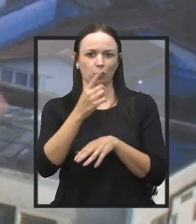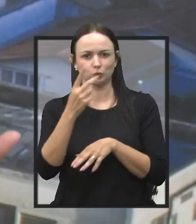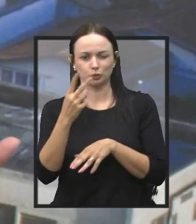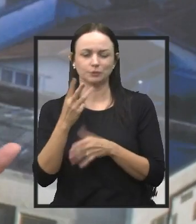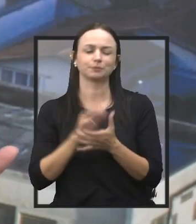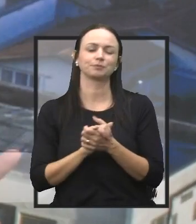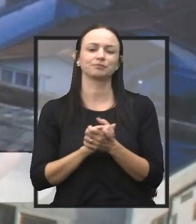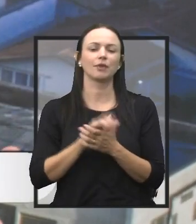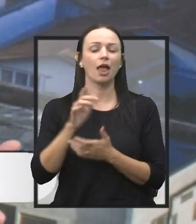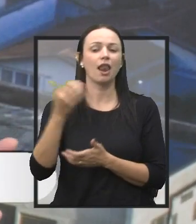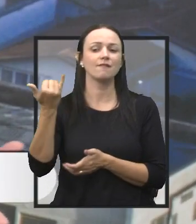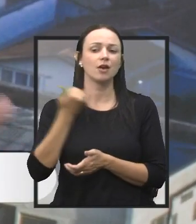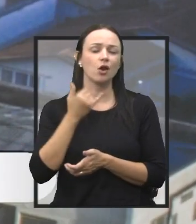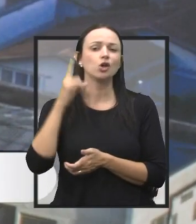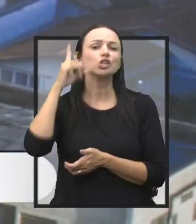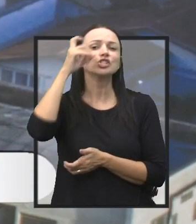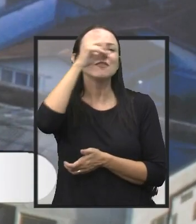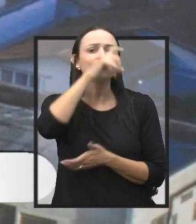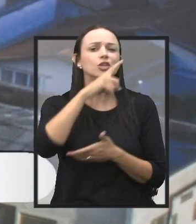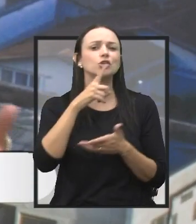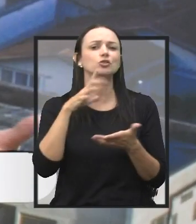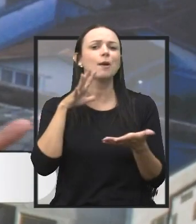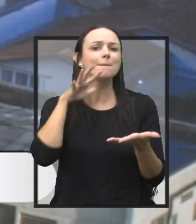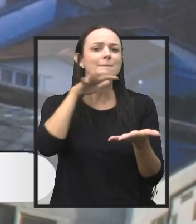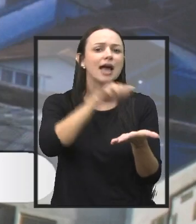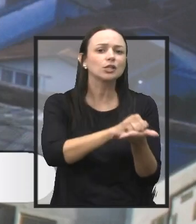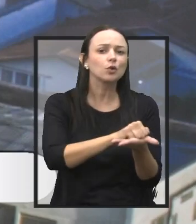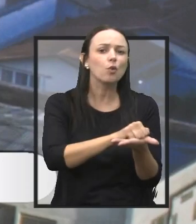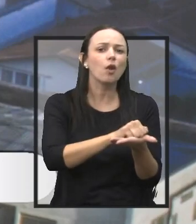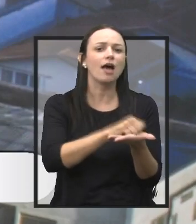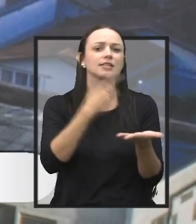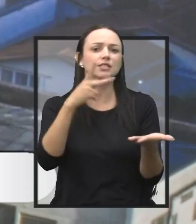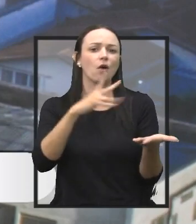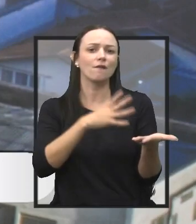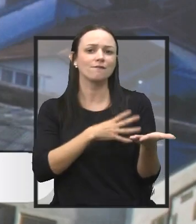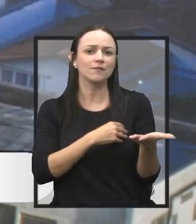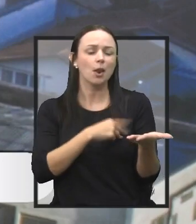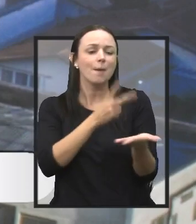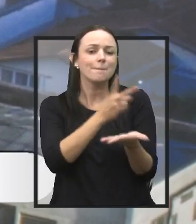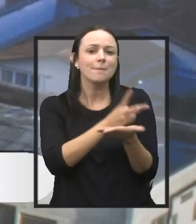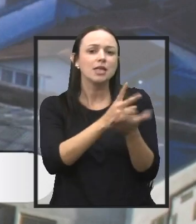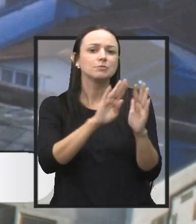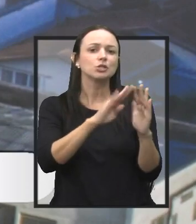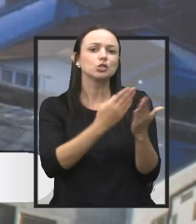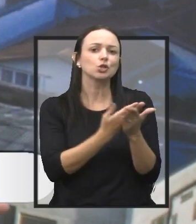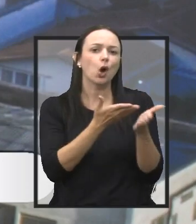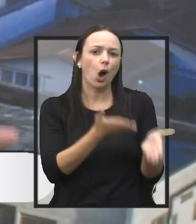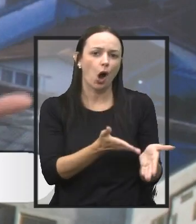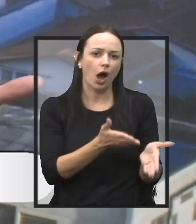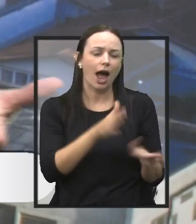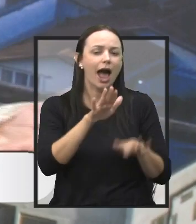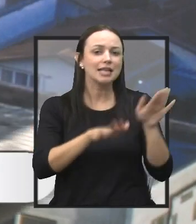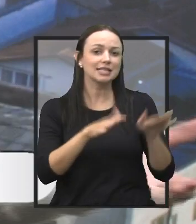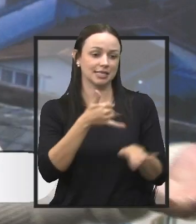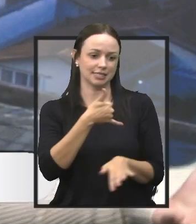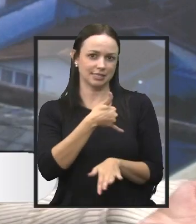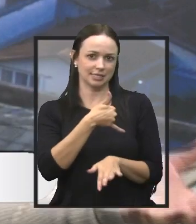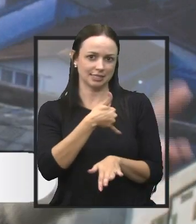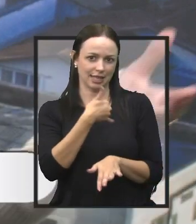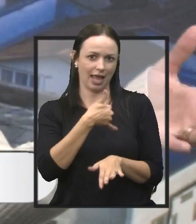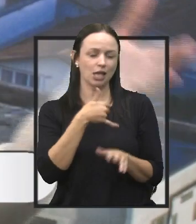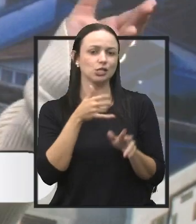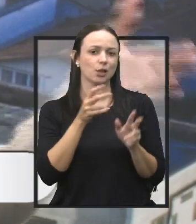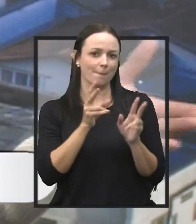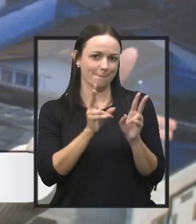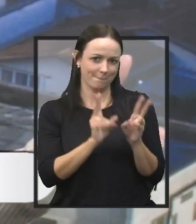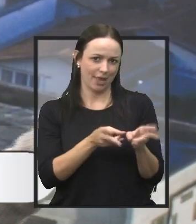me disseram dessa dificuldade de matricular as crianças na mesma unidade escolar. Crianças que estão na mesma idade escolar,